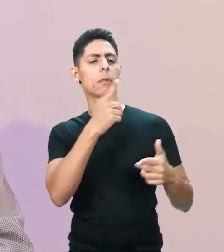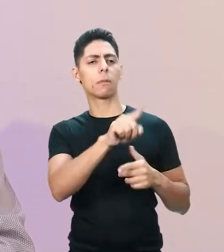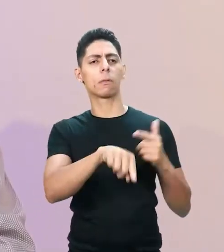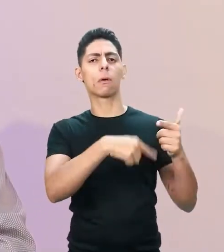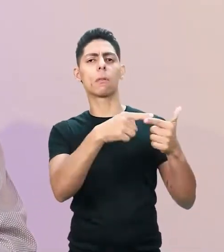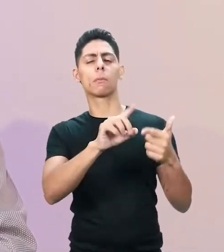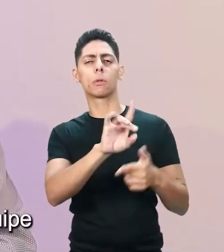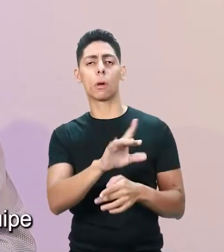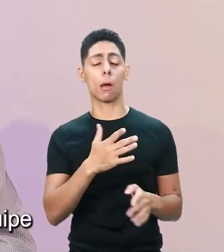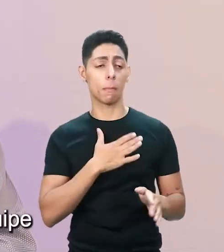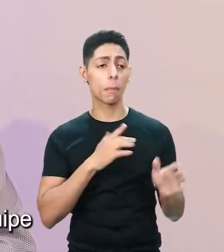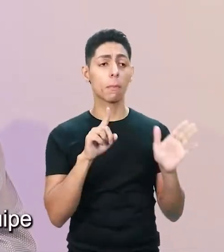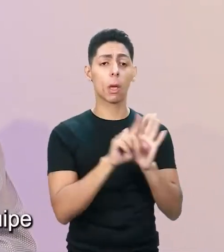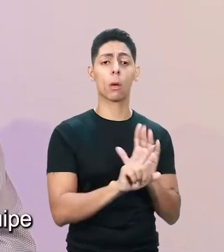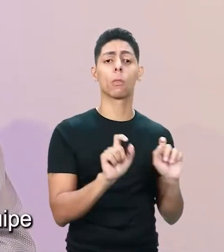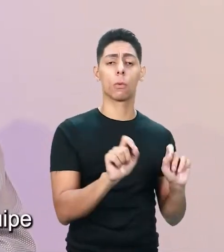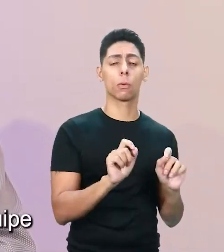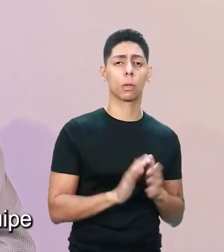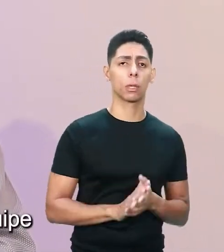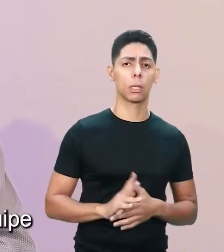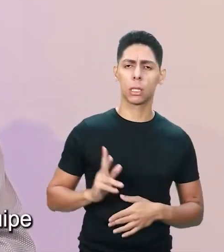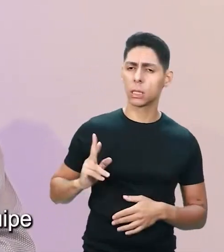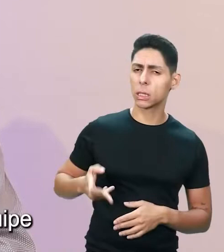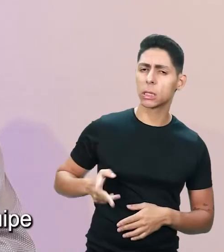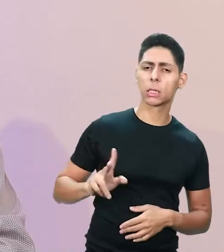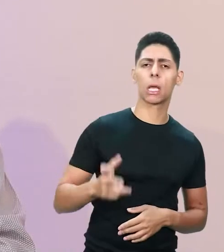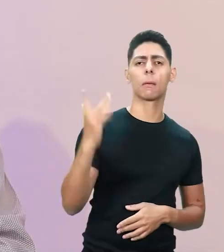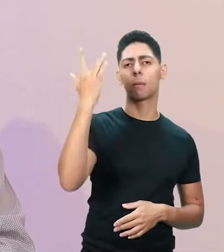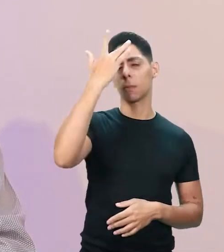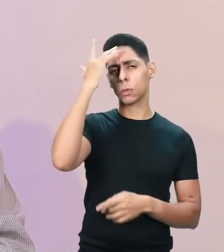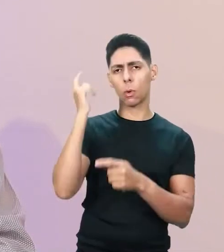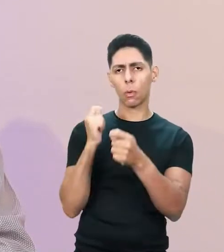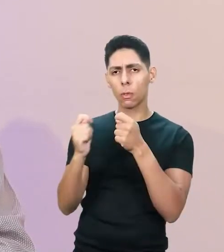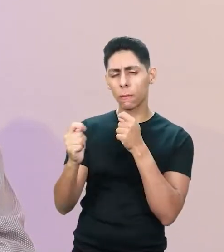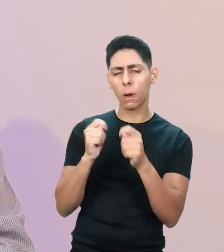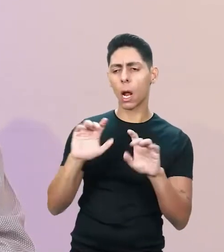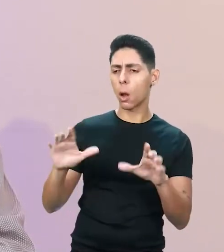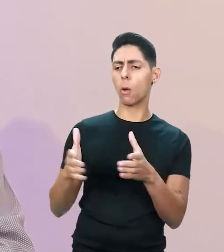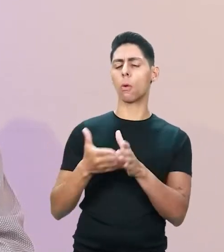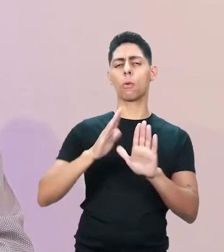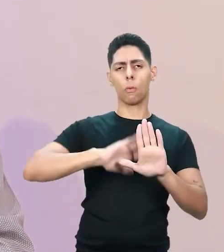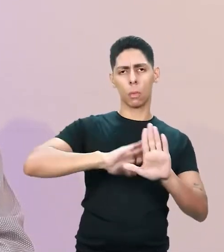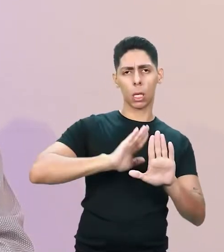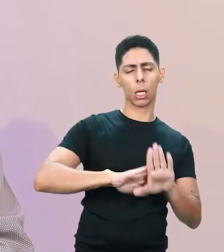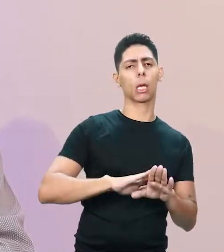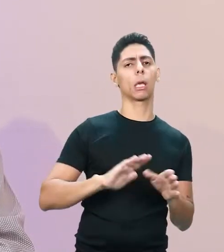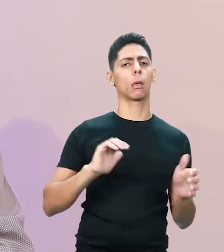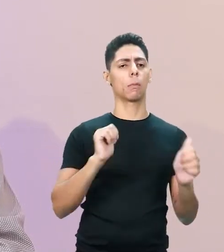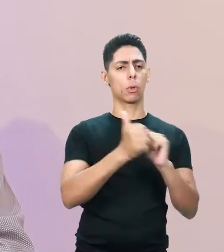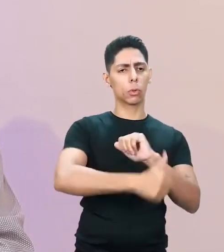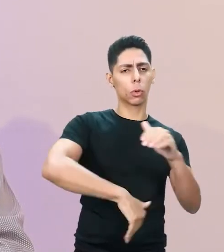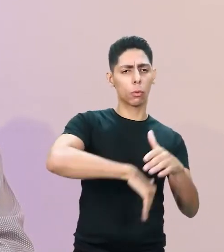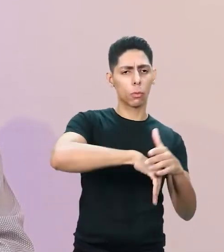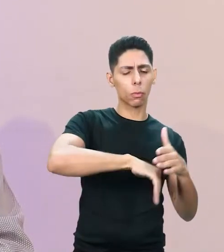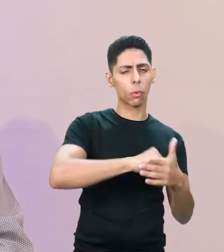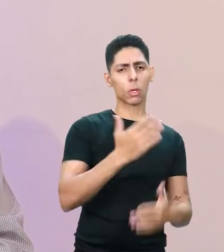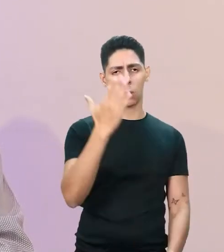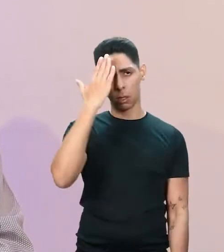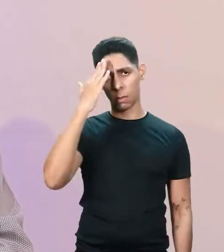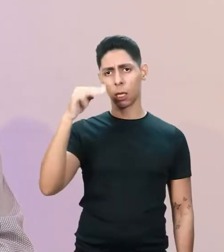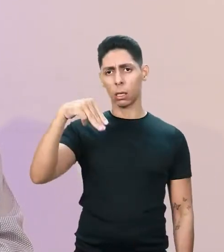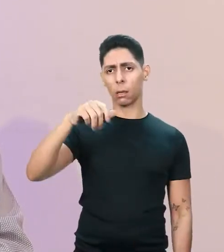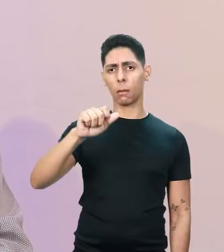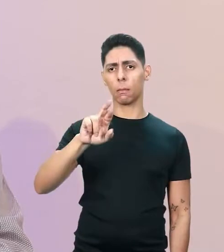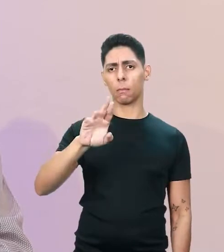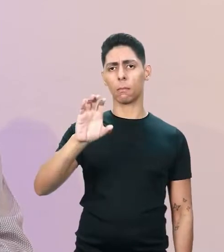seguinte: todos os entrevistados, todo mundo da equipe, os jogadores de futebol, todo mundo sabia que o Marco Aurélio era